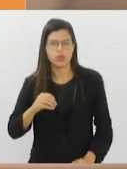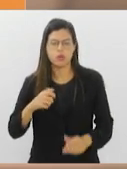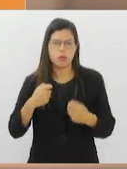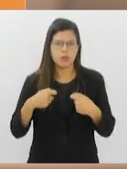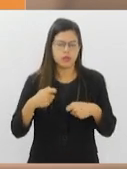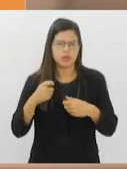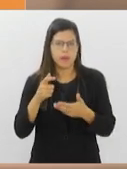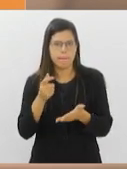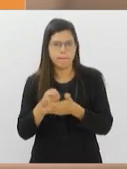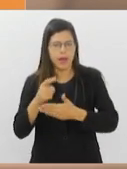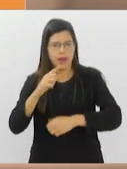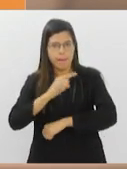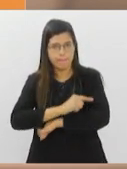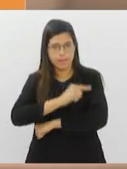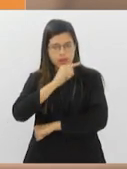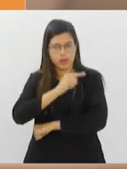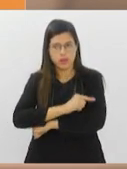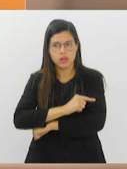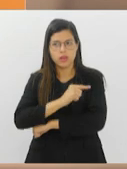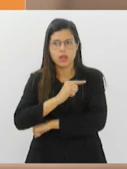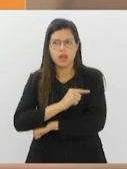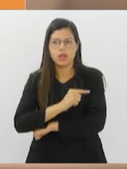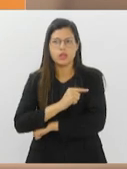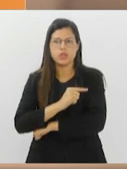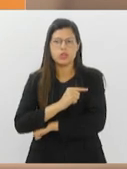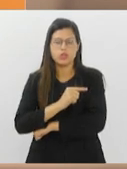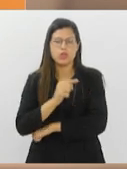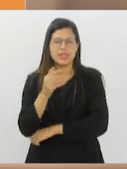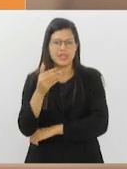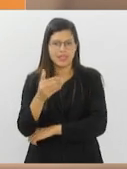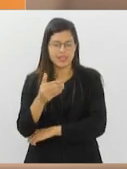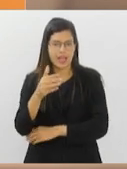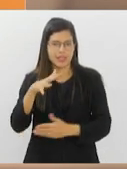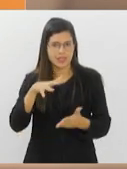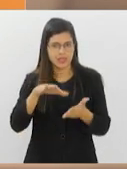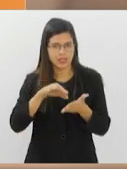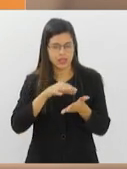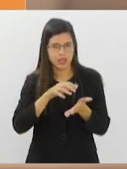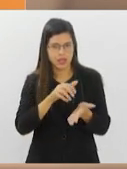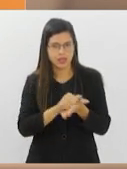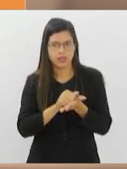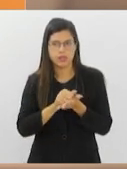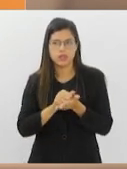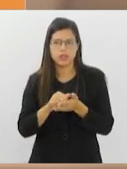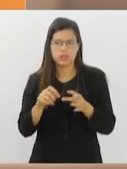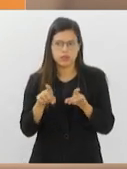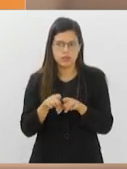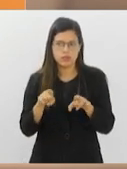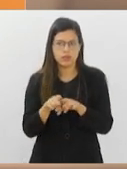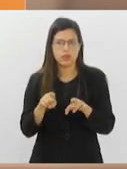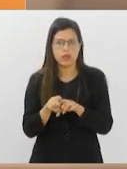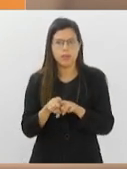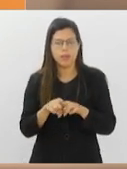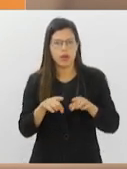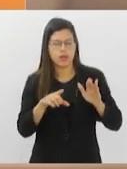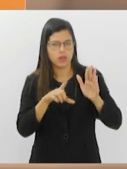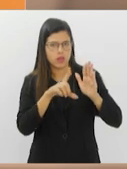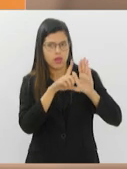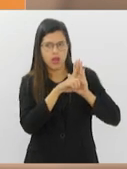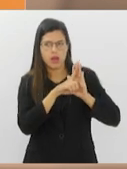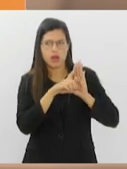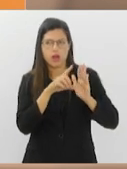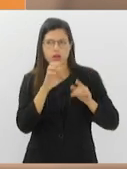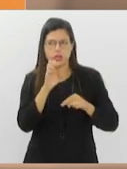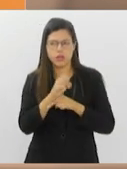veículos de propriedade dos profissionais taxistas credenciados e devidamente reconhecidos nos termos da